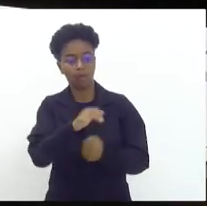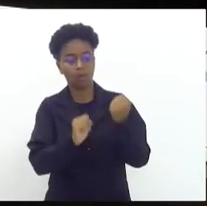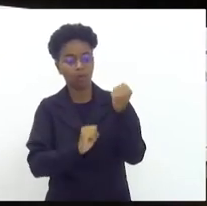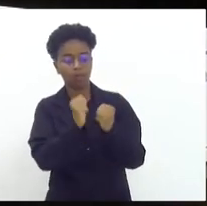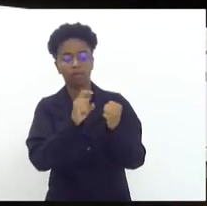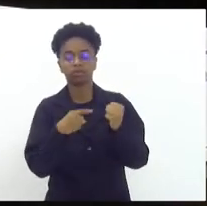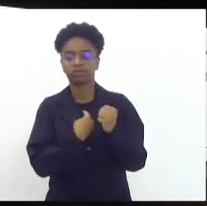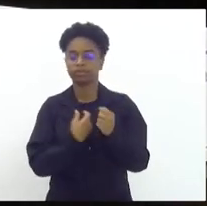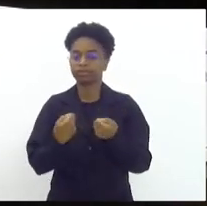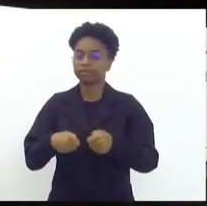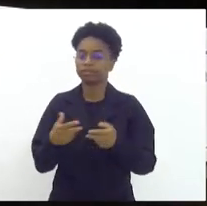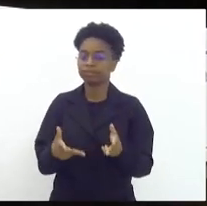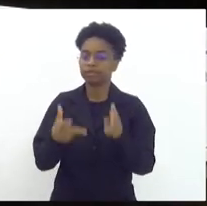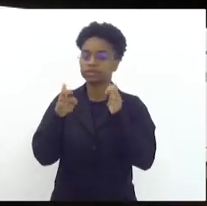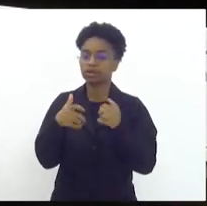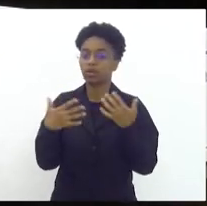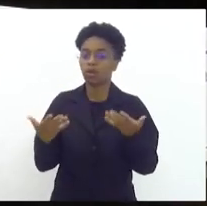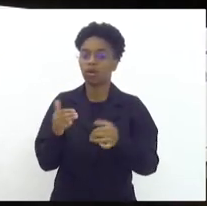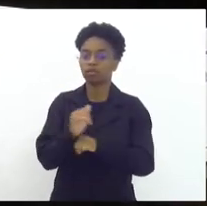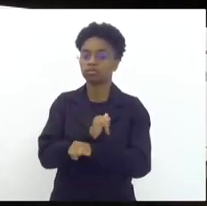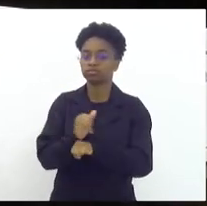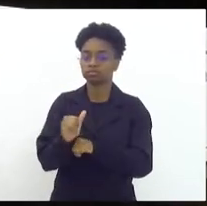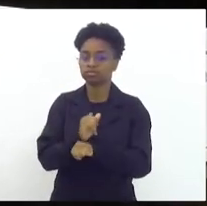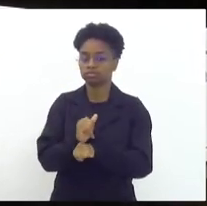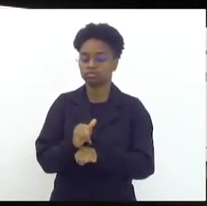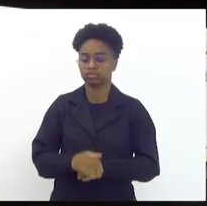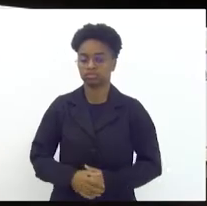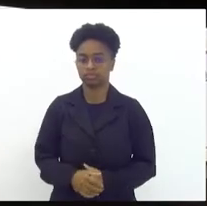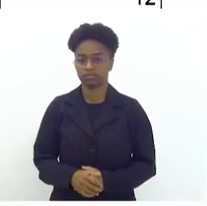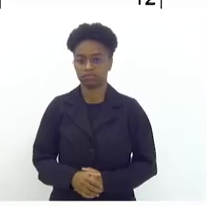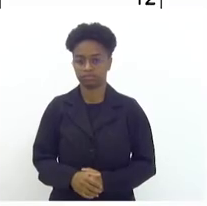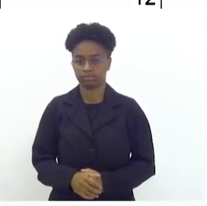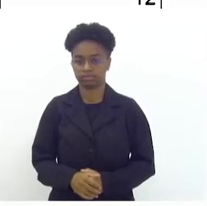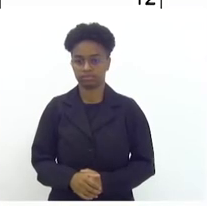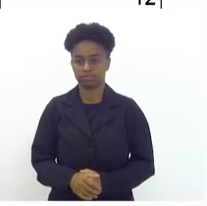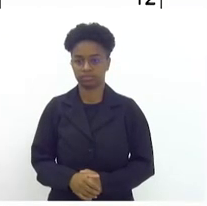que ver qual é qual deve ser a nossa estratégia pode por favor